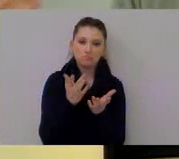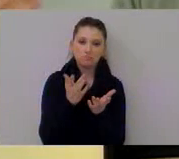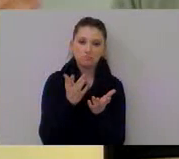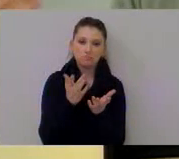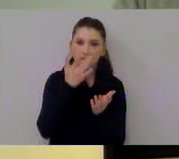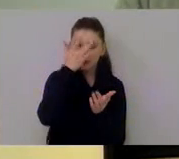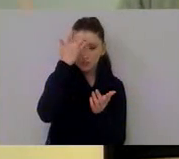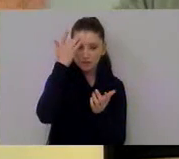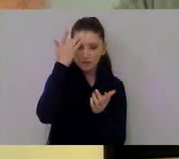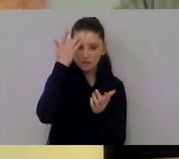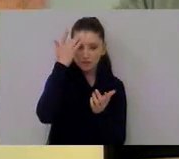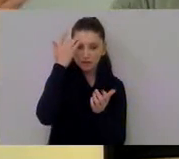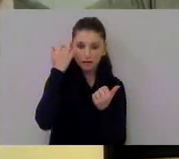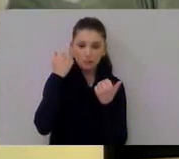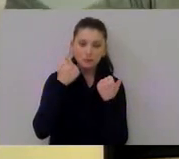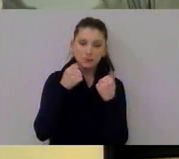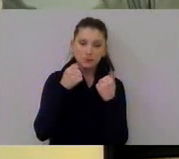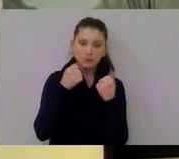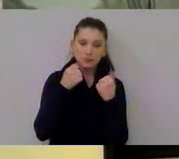sendo